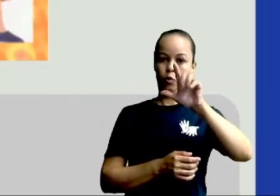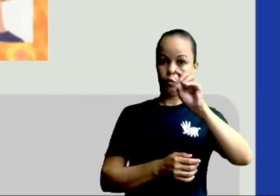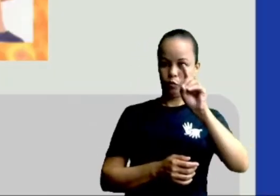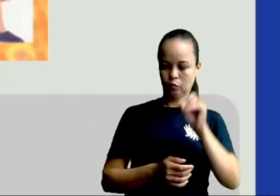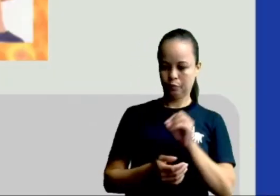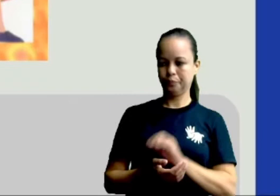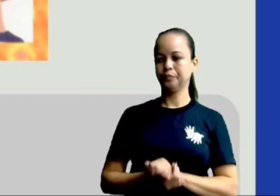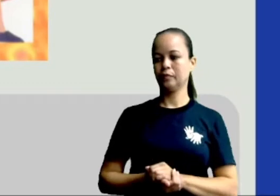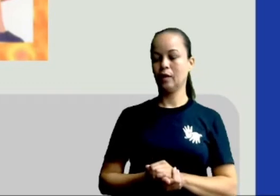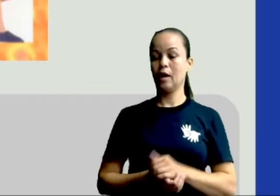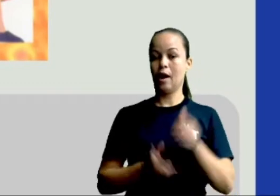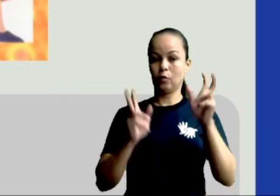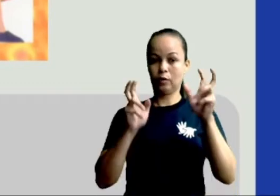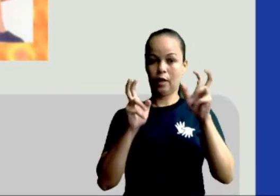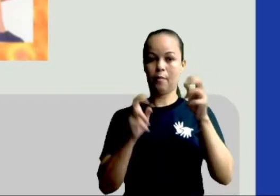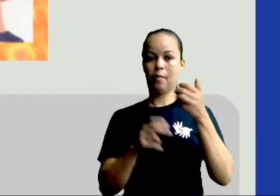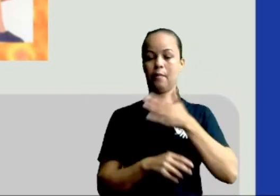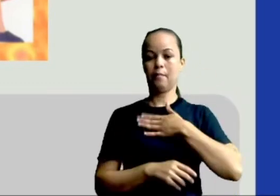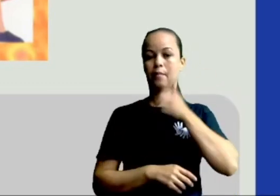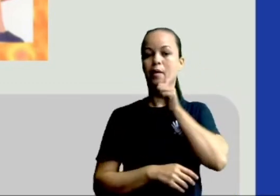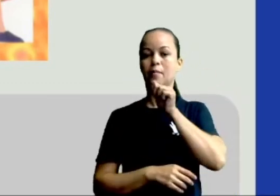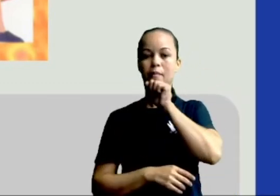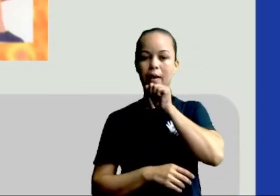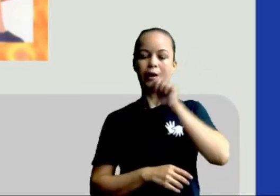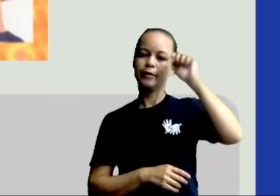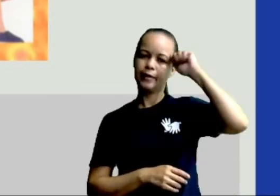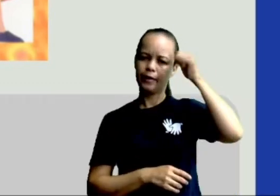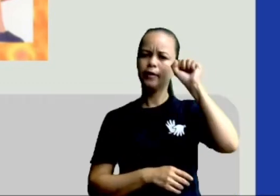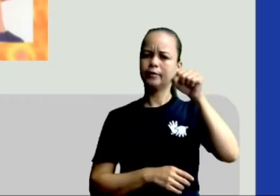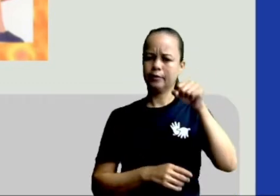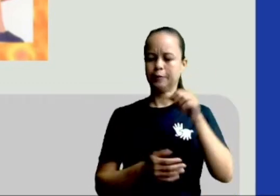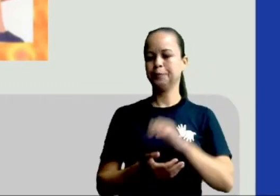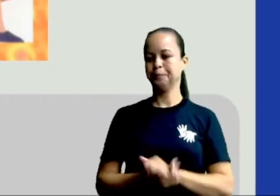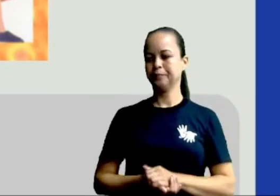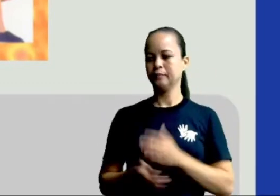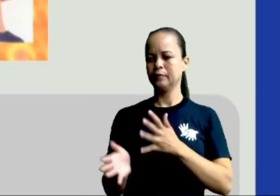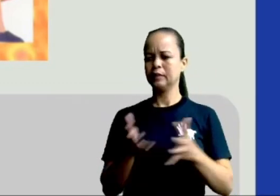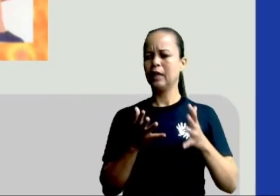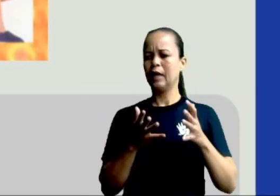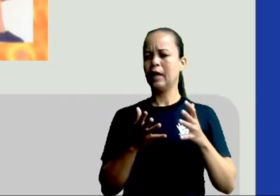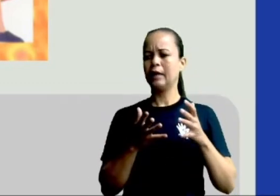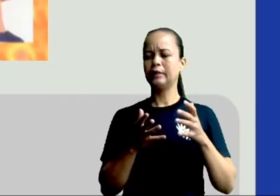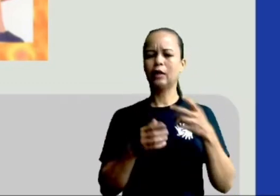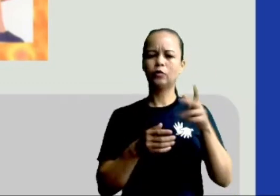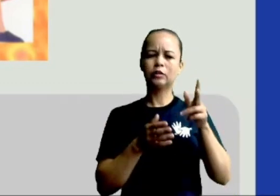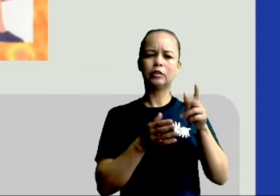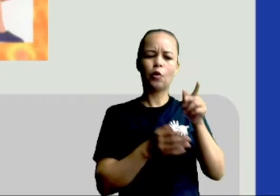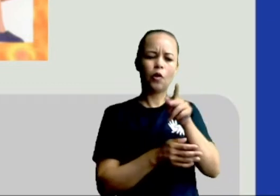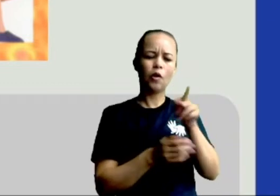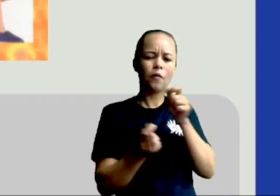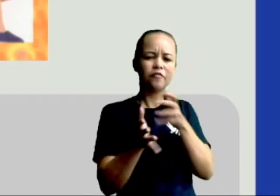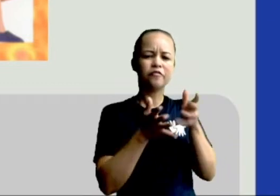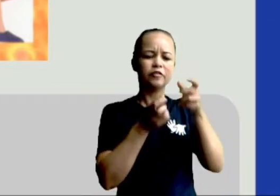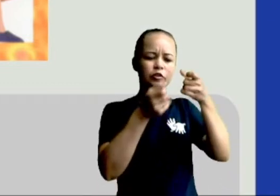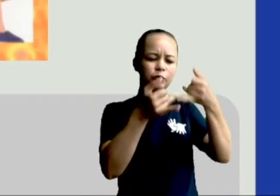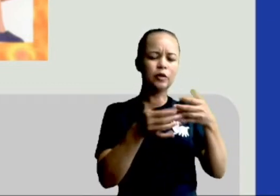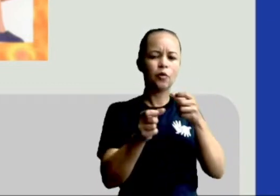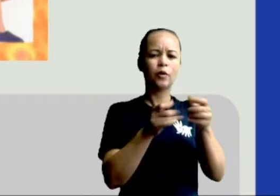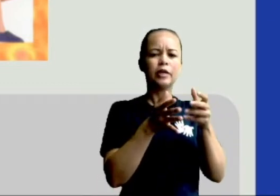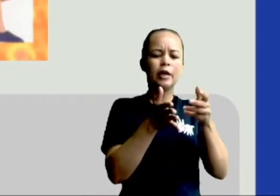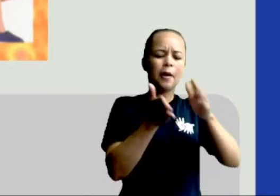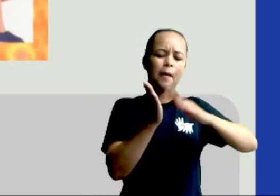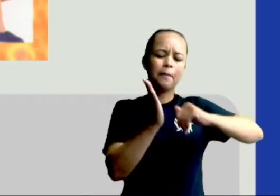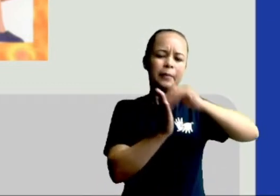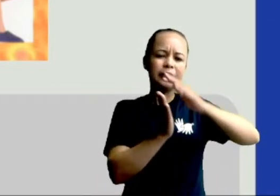o dia em que a professora de arte disse a ele que pintasse sua mãe de amarelo, que ficava mais bonito,